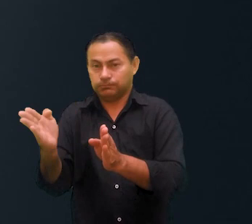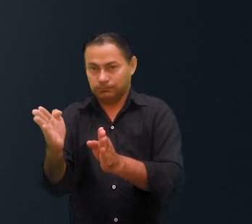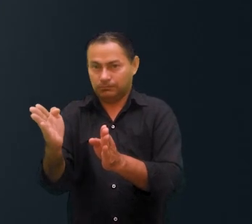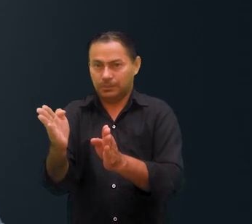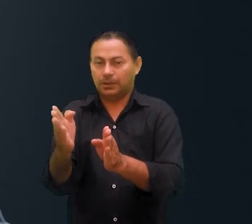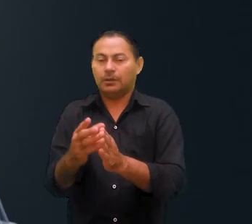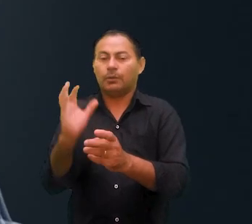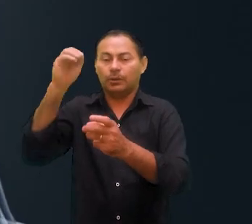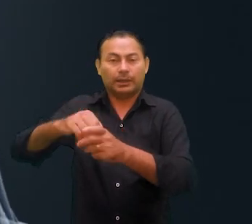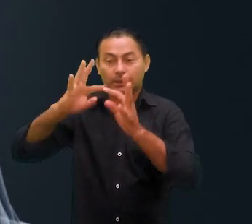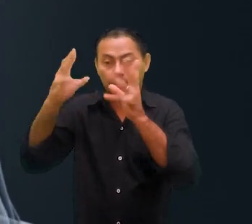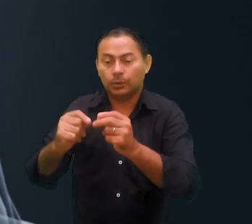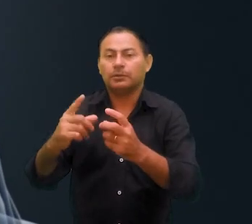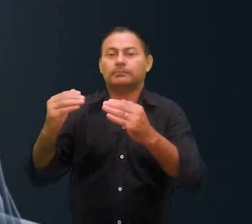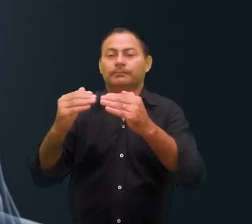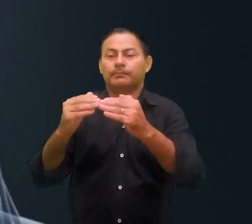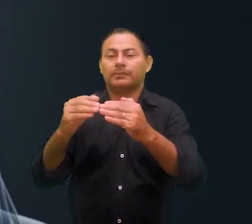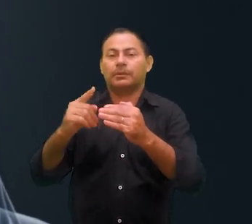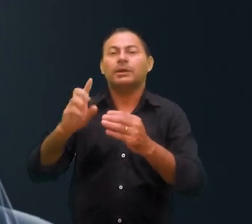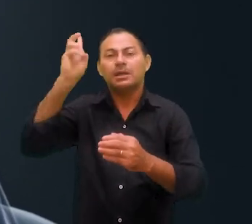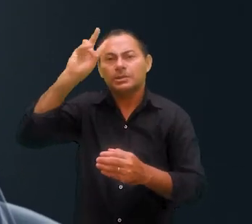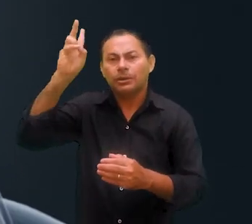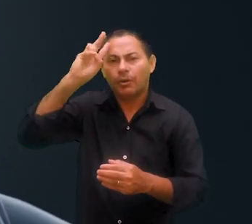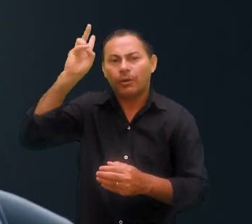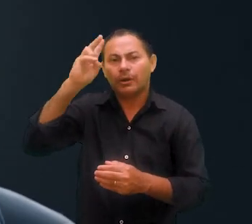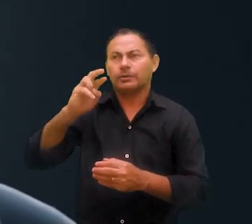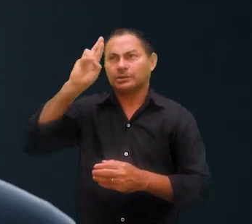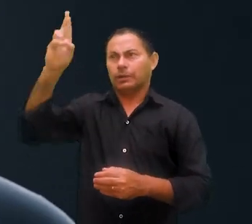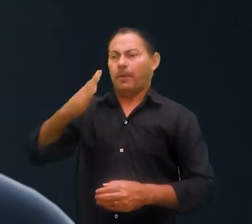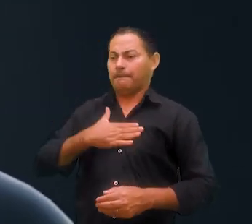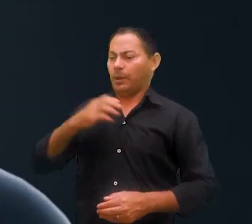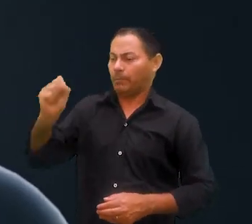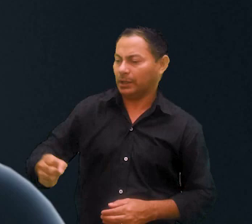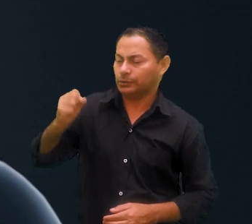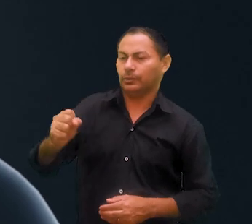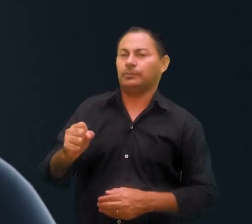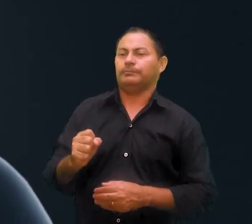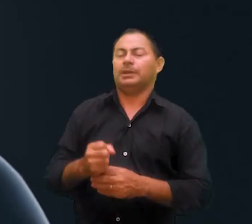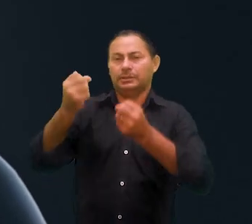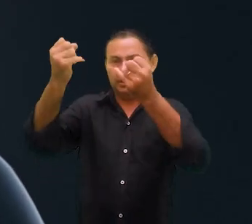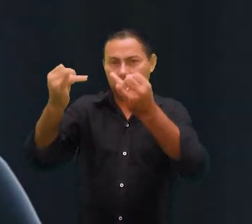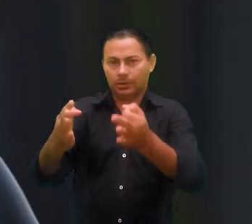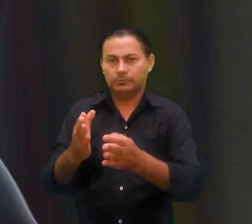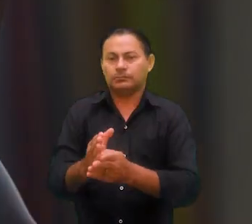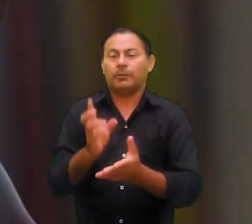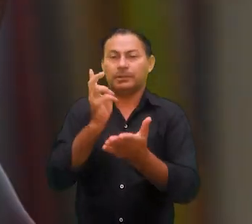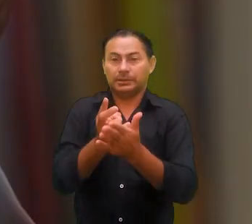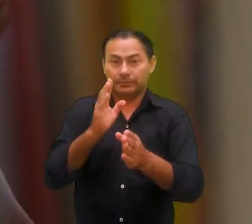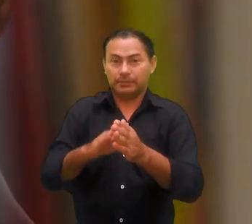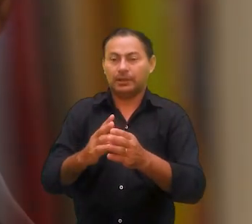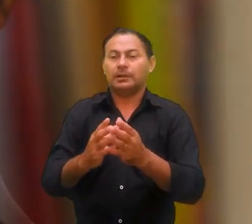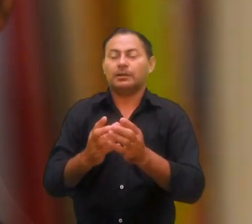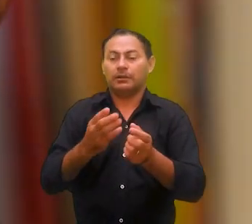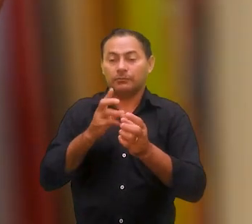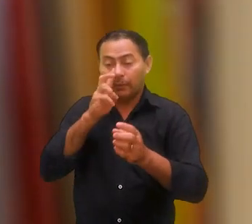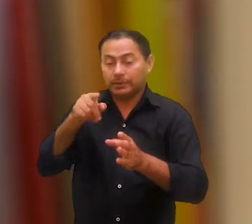um desses compartimentos, colocam tudo que tem a ver com essa história de o Senhor é meu pastor, ele explicou.